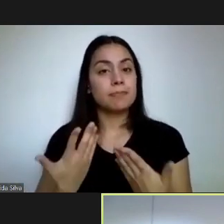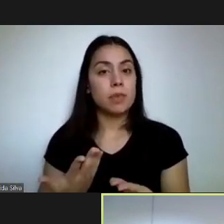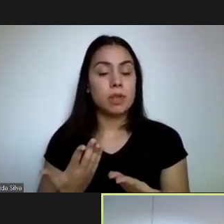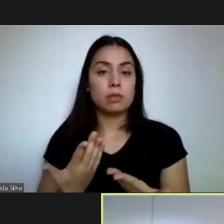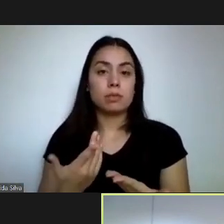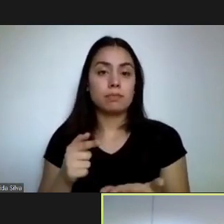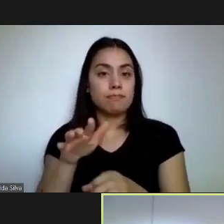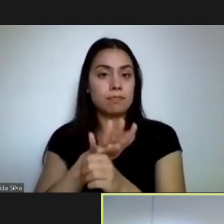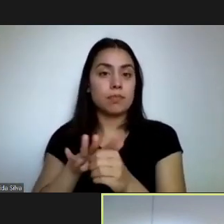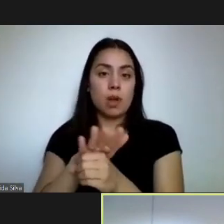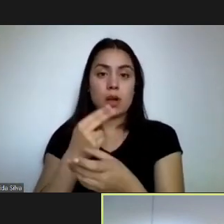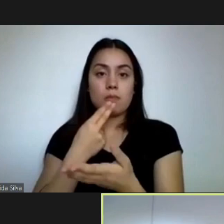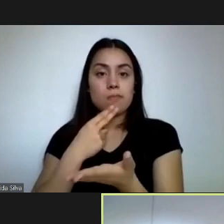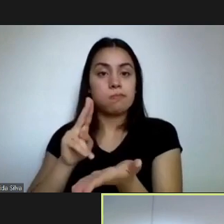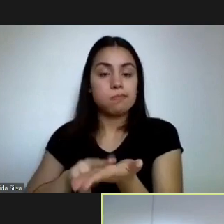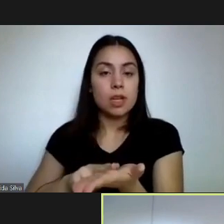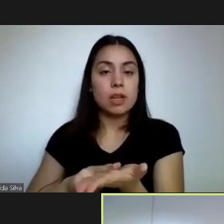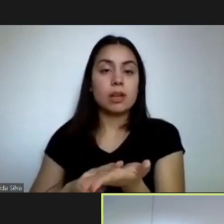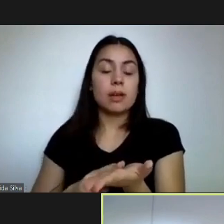e nem sempre